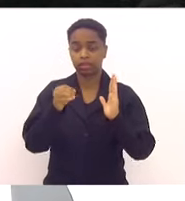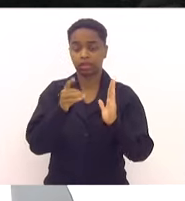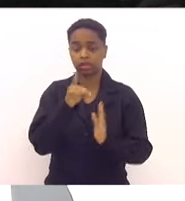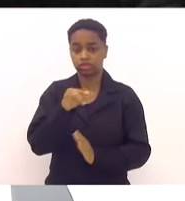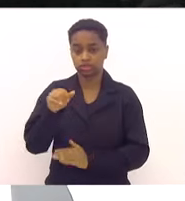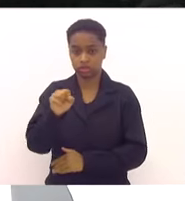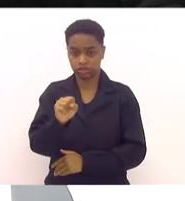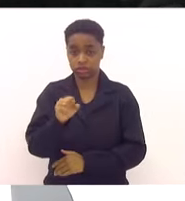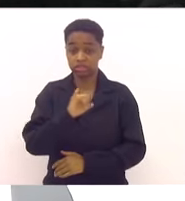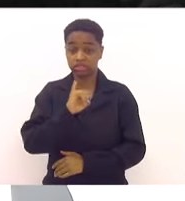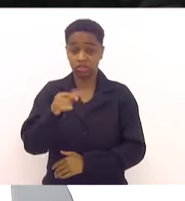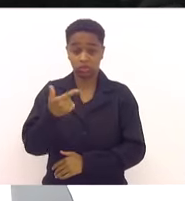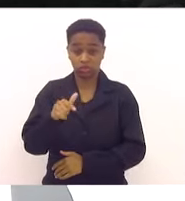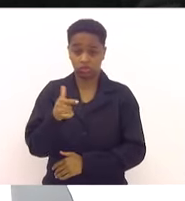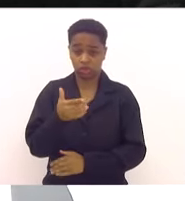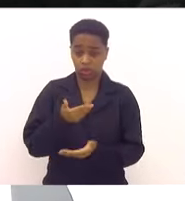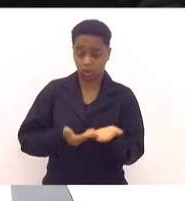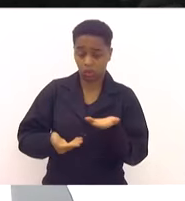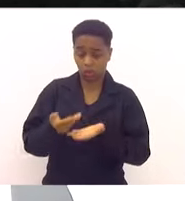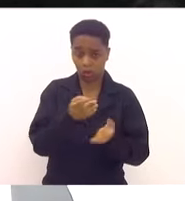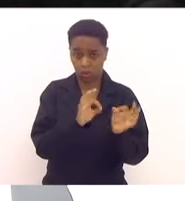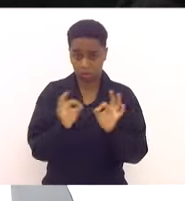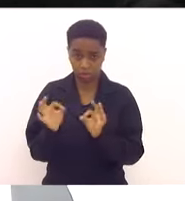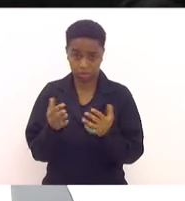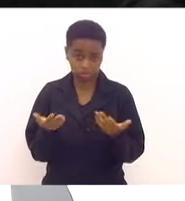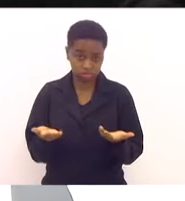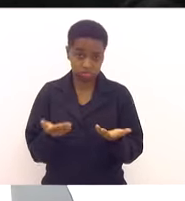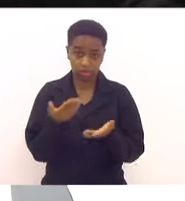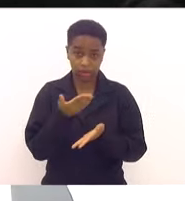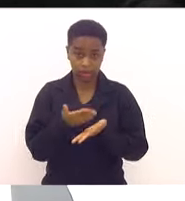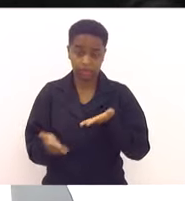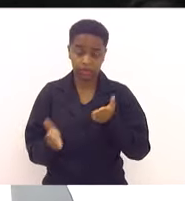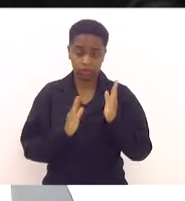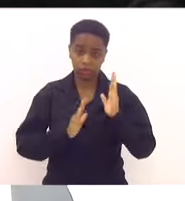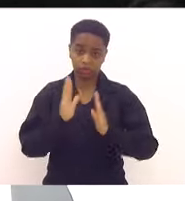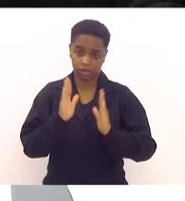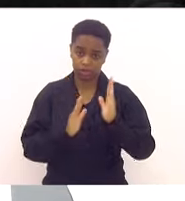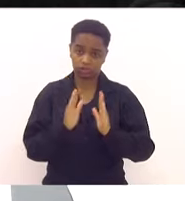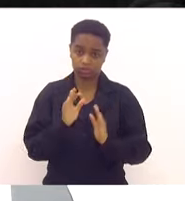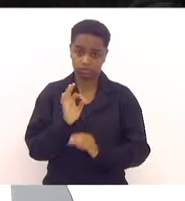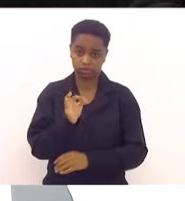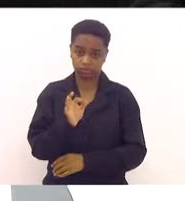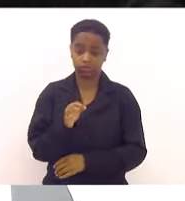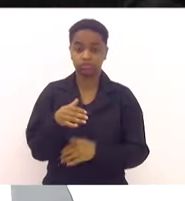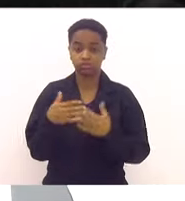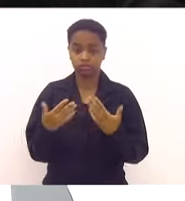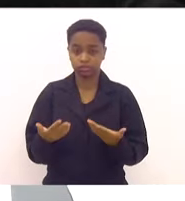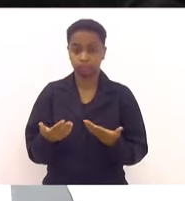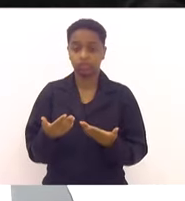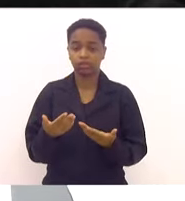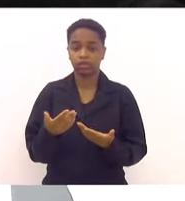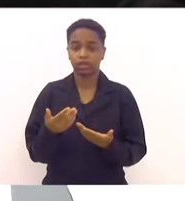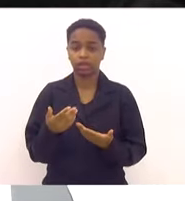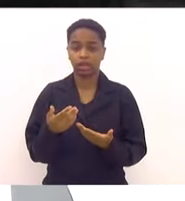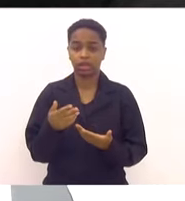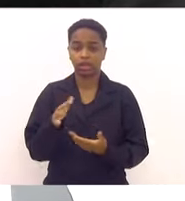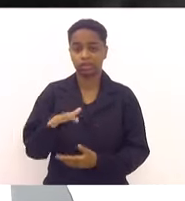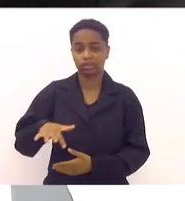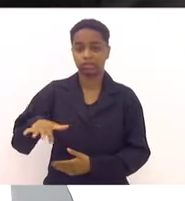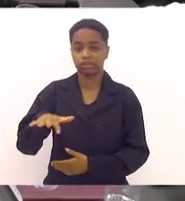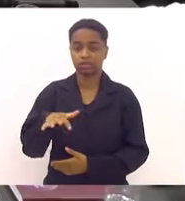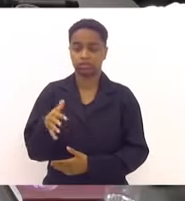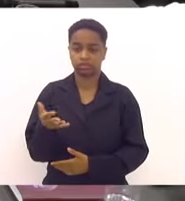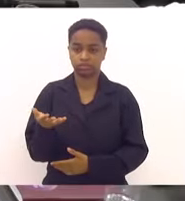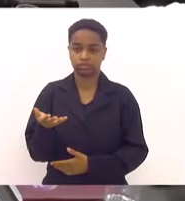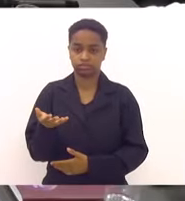o compartilhado, ele perdeu o prazo, entendeu? É nesse aspecto que eu...